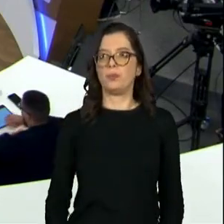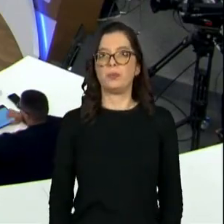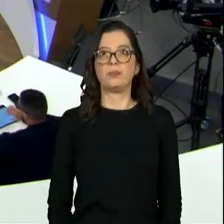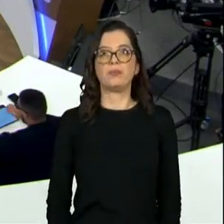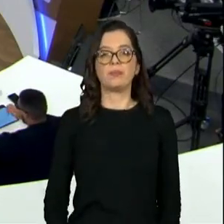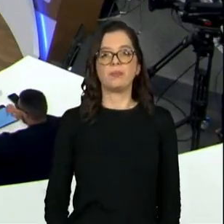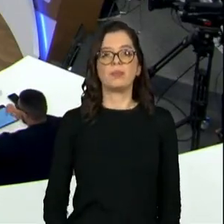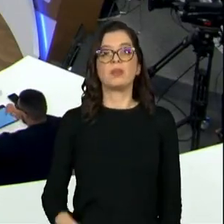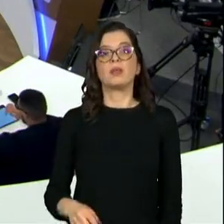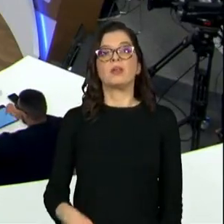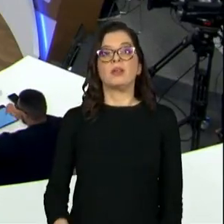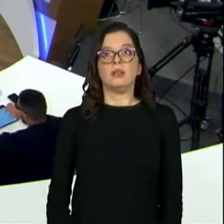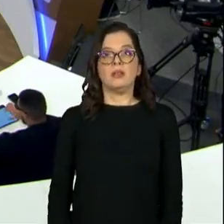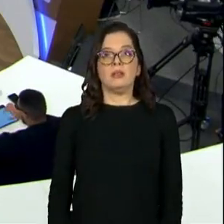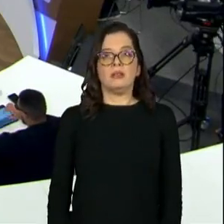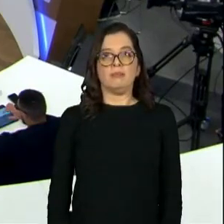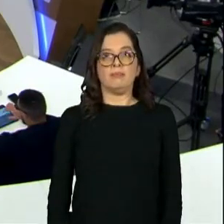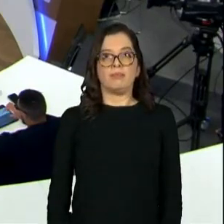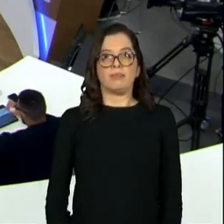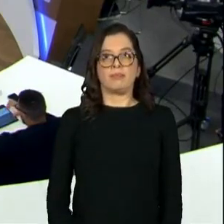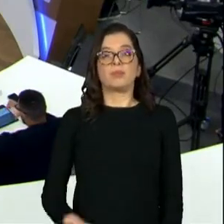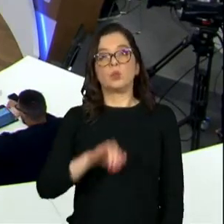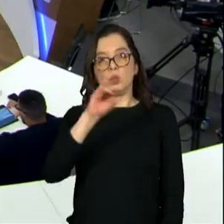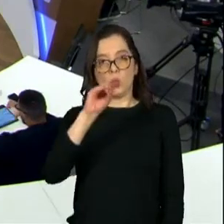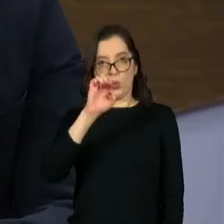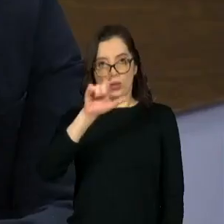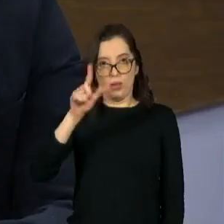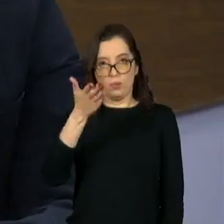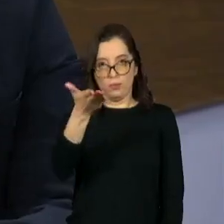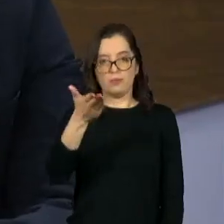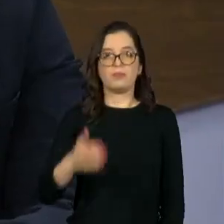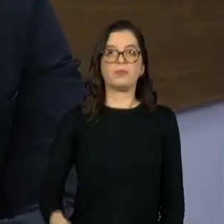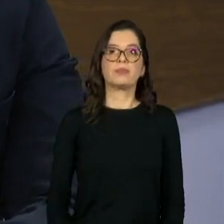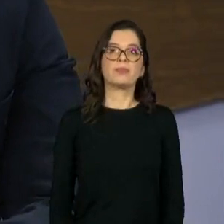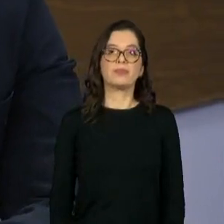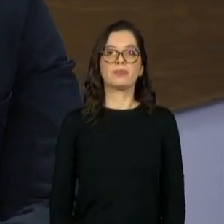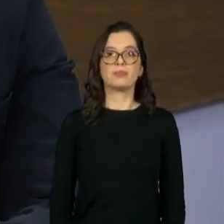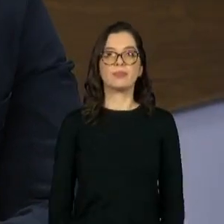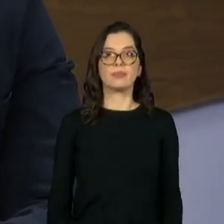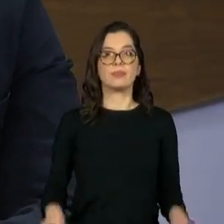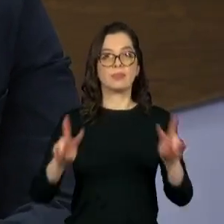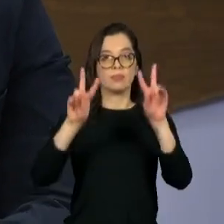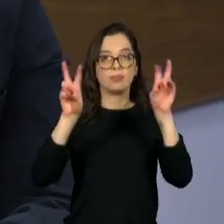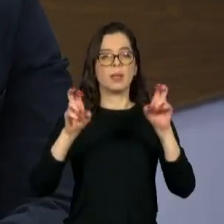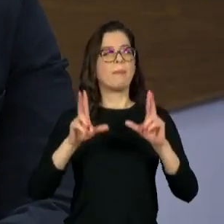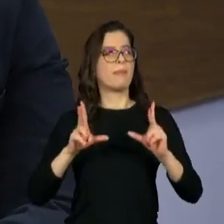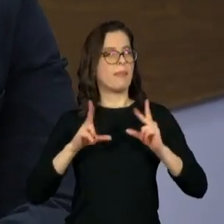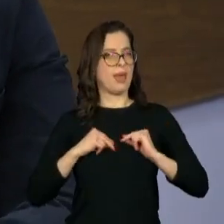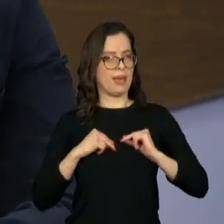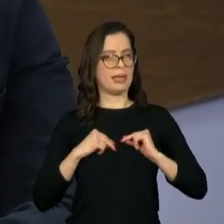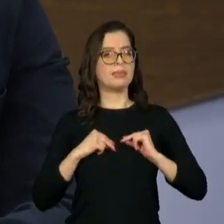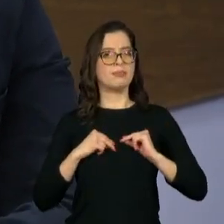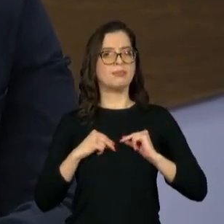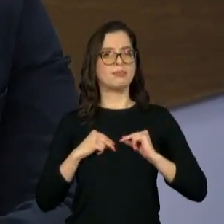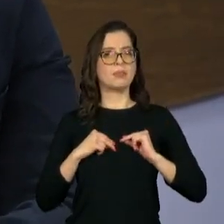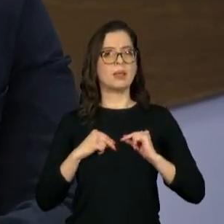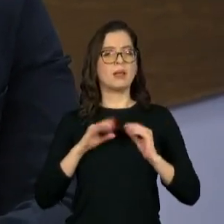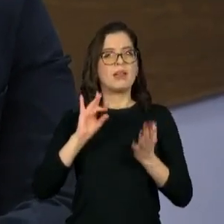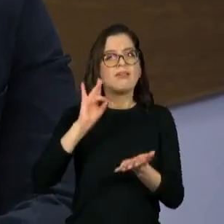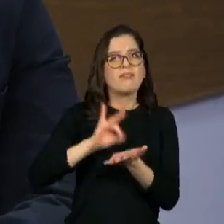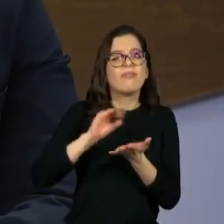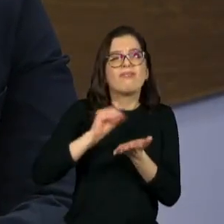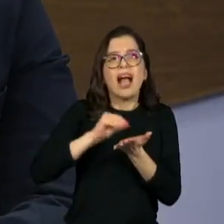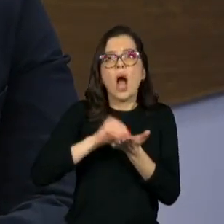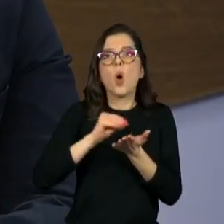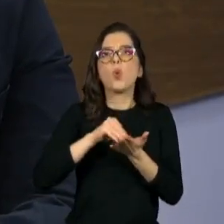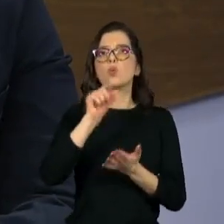Professor, na sua crítica ao discurso meritocrático, você aponta muito bem a fragilidade da justificativa das elites